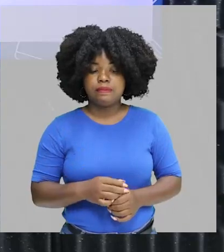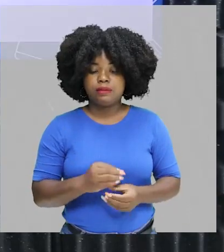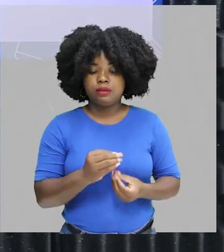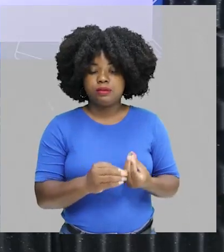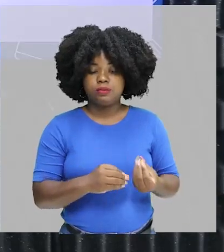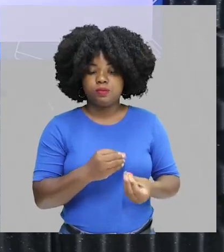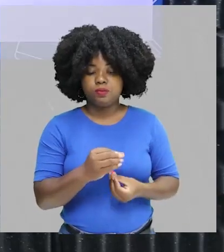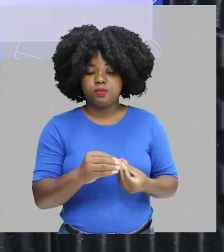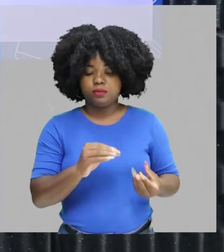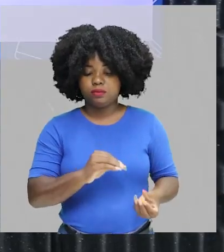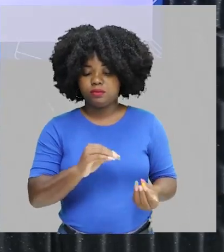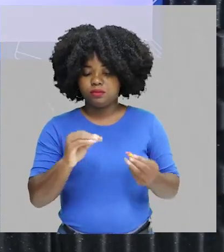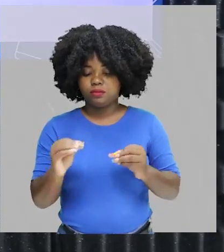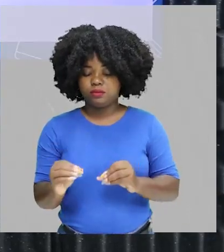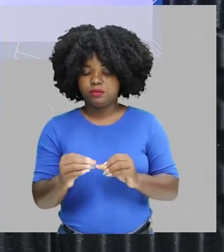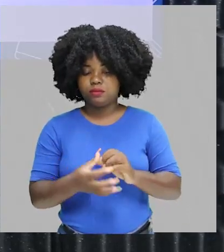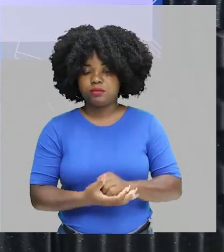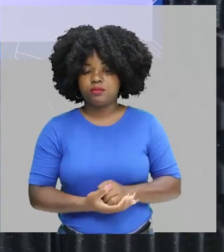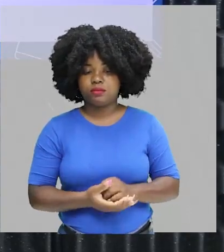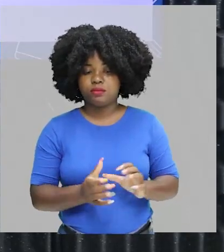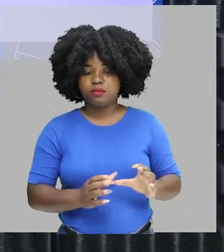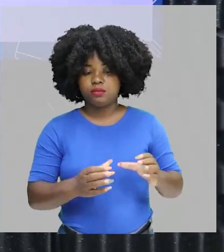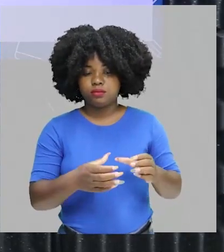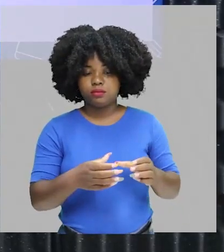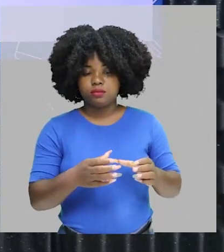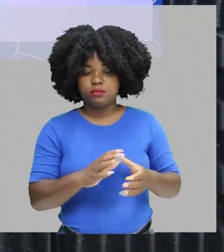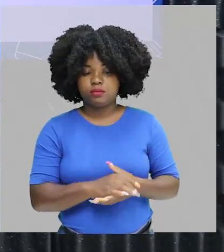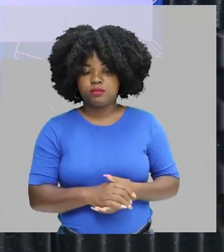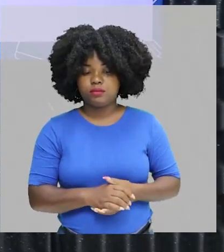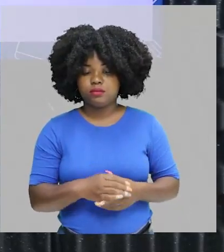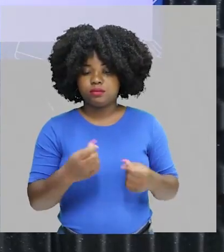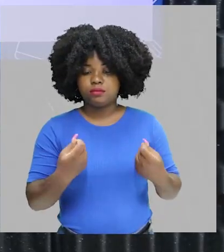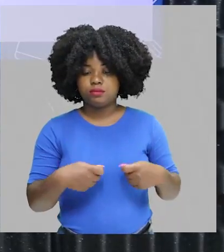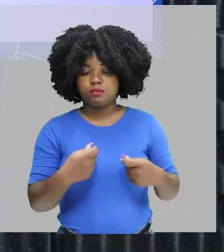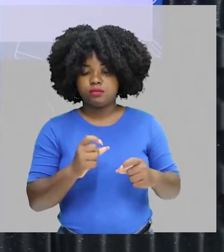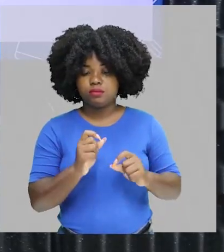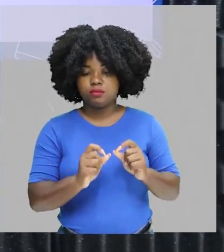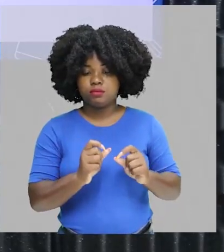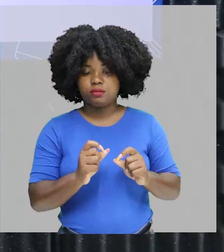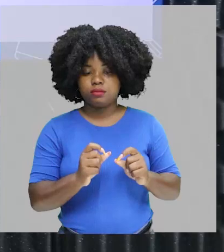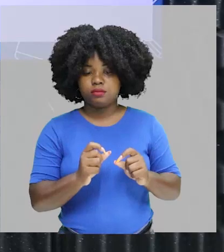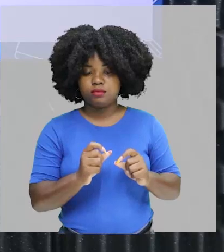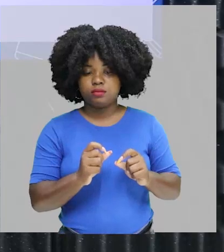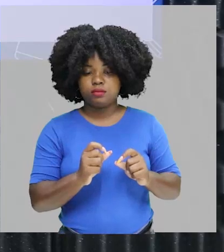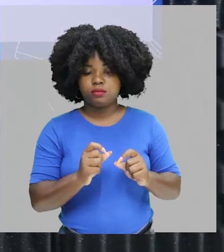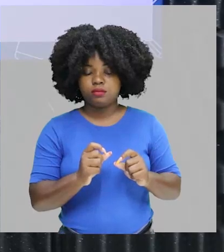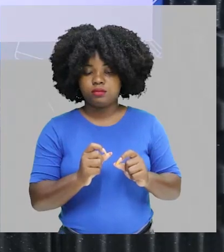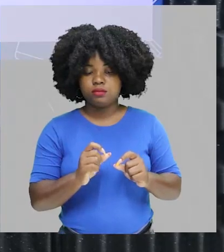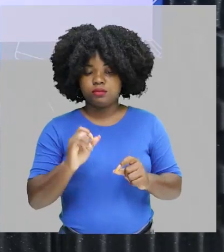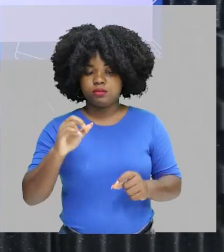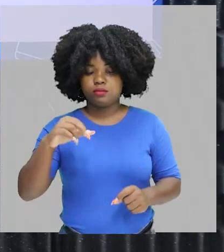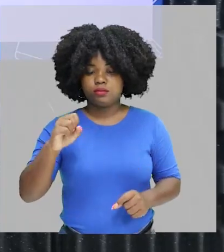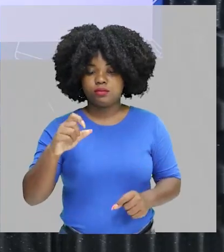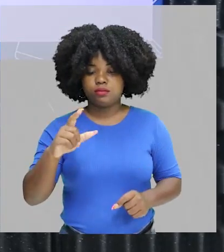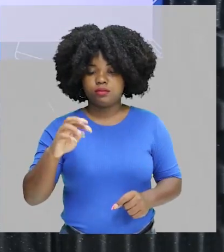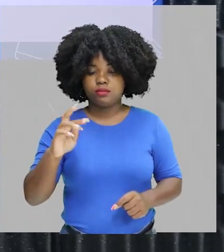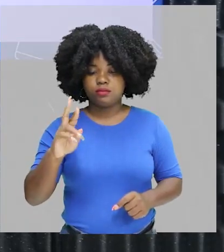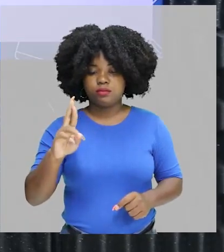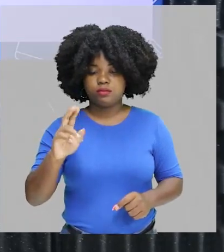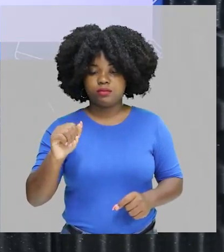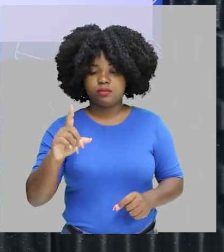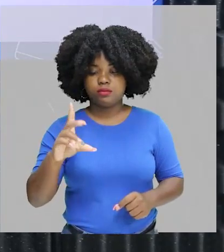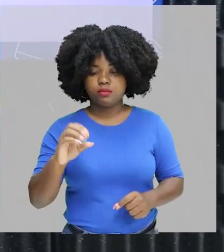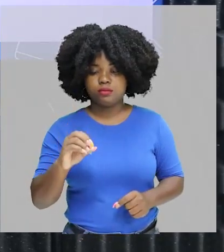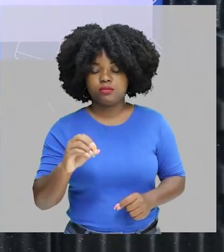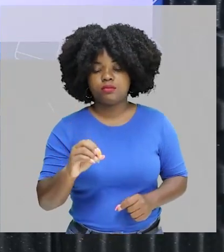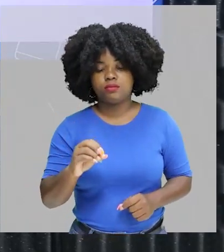essa adição, o composto orgânico ele precisa ser, olha só, insaturado. E